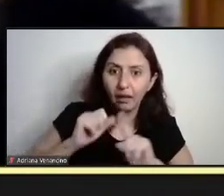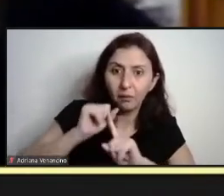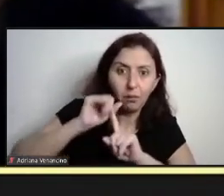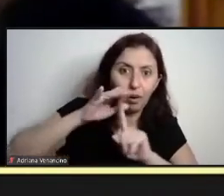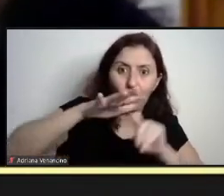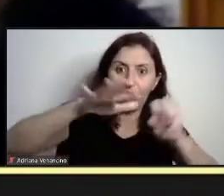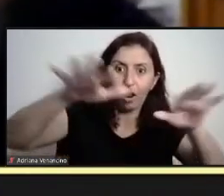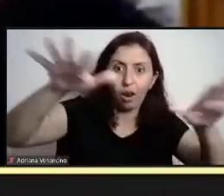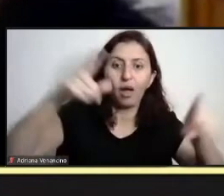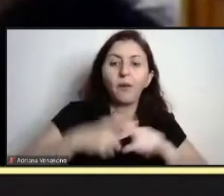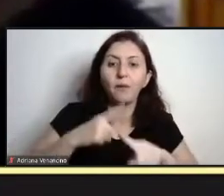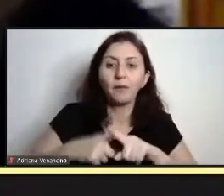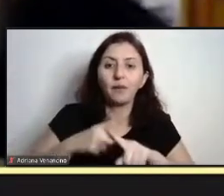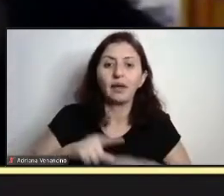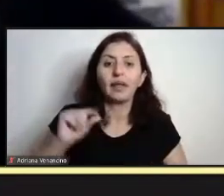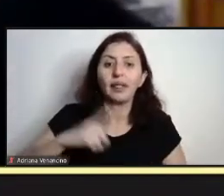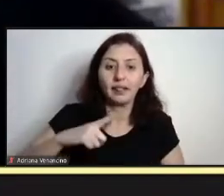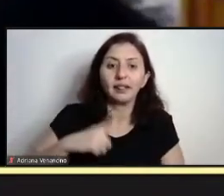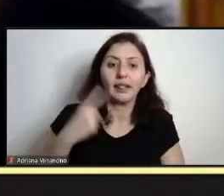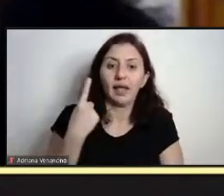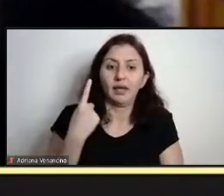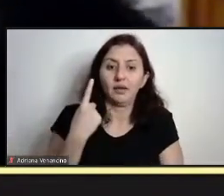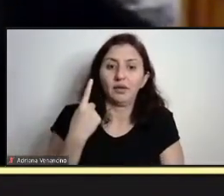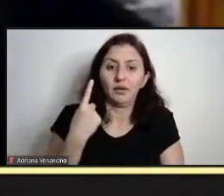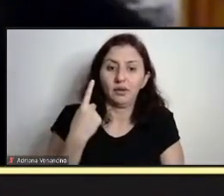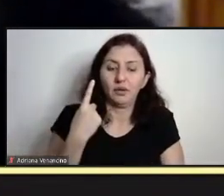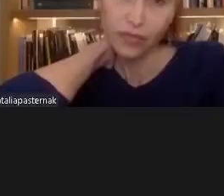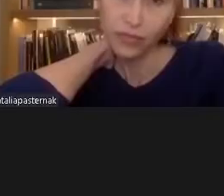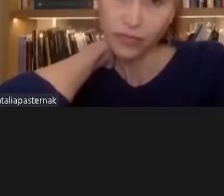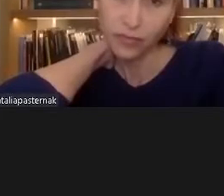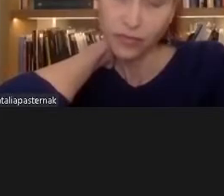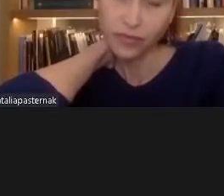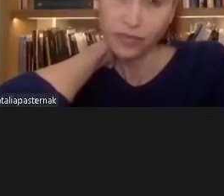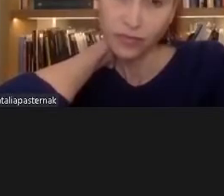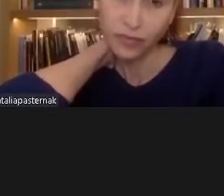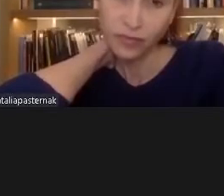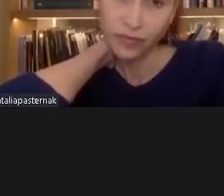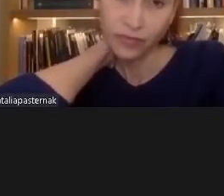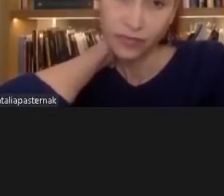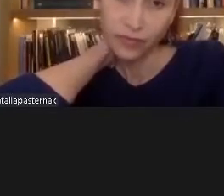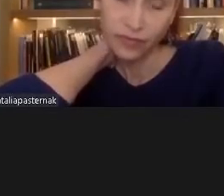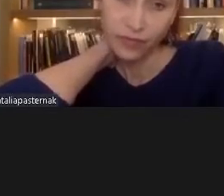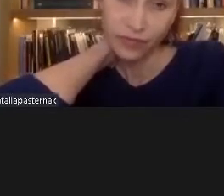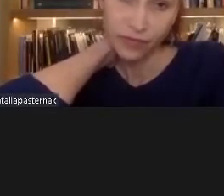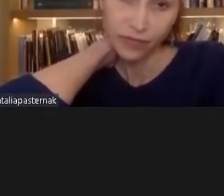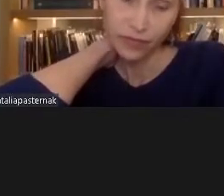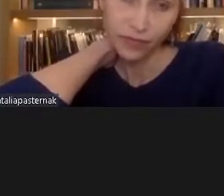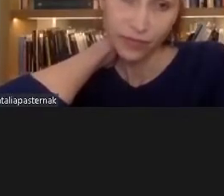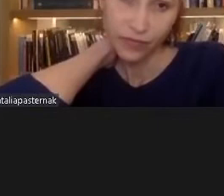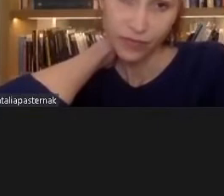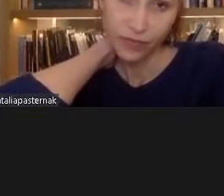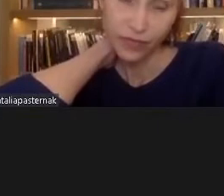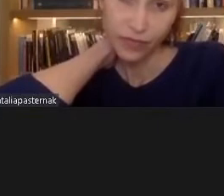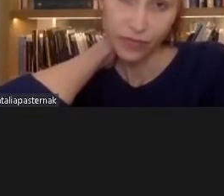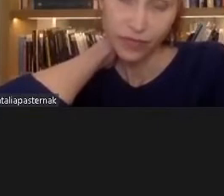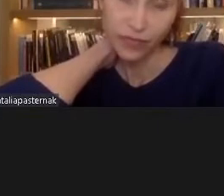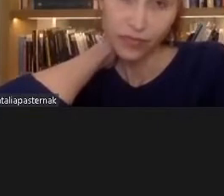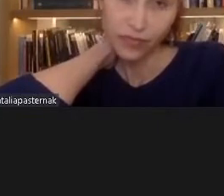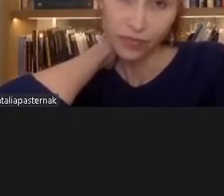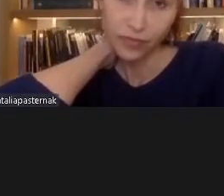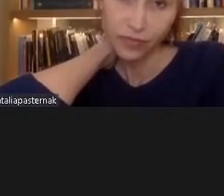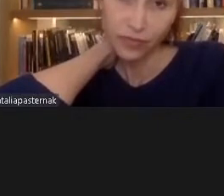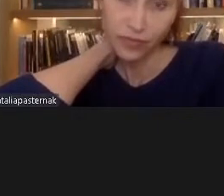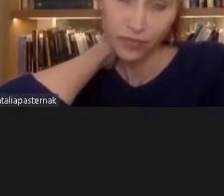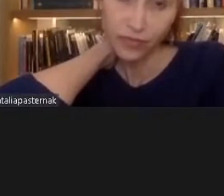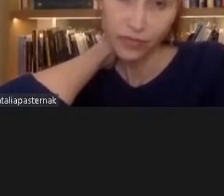dizer, tem um mandatário que legitima. E é o caso, no começo, de que era um problema só com